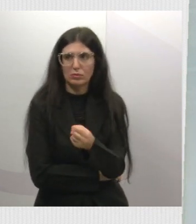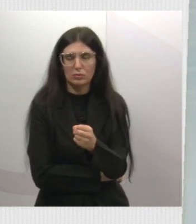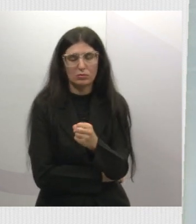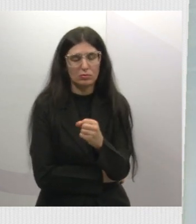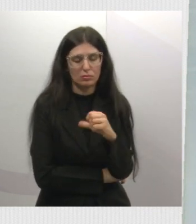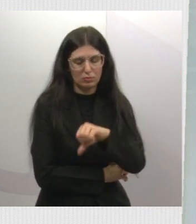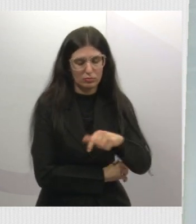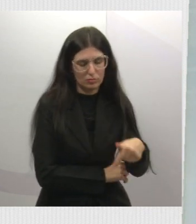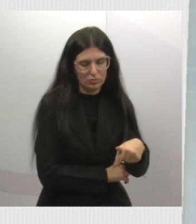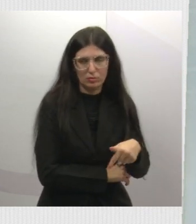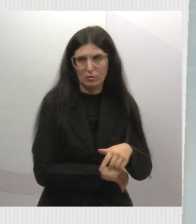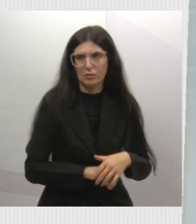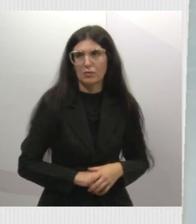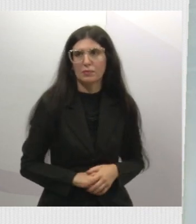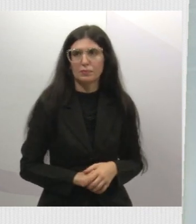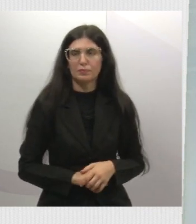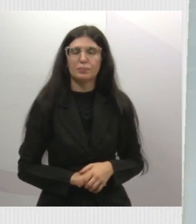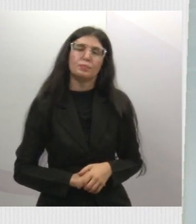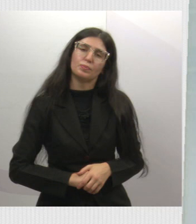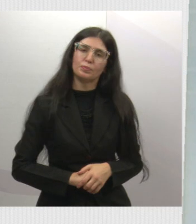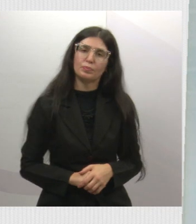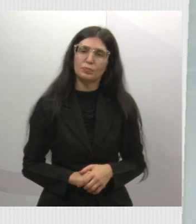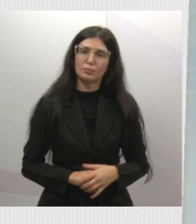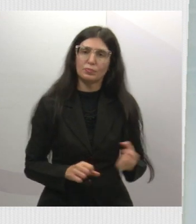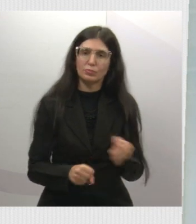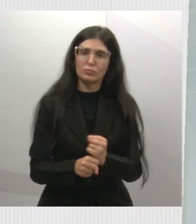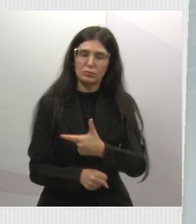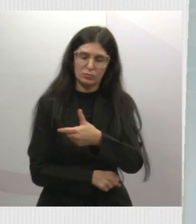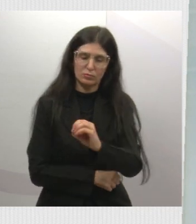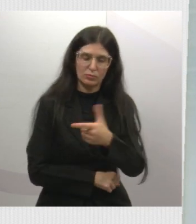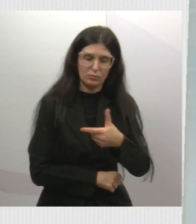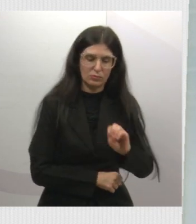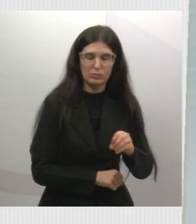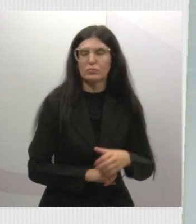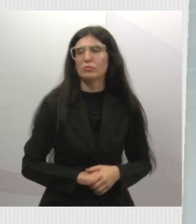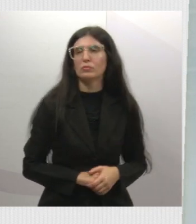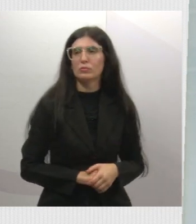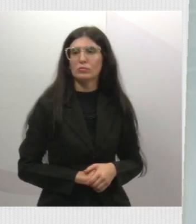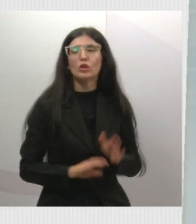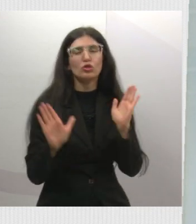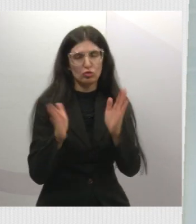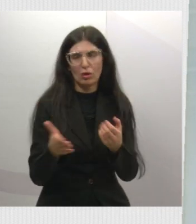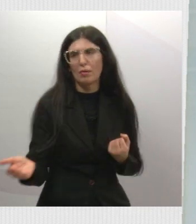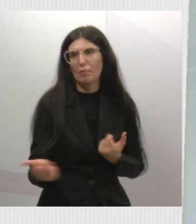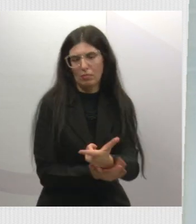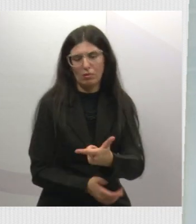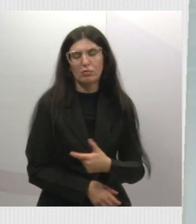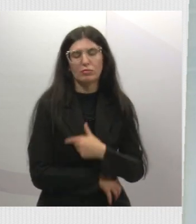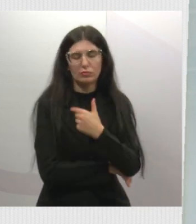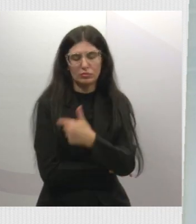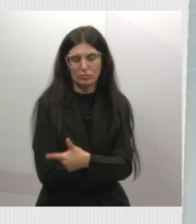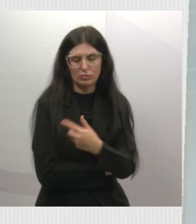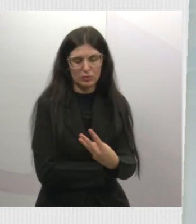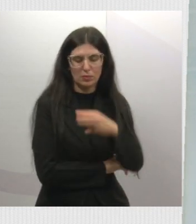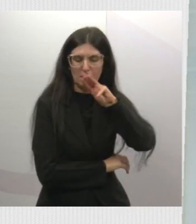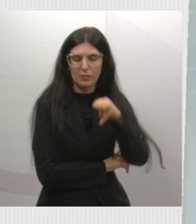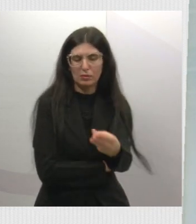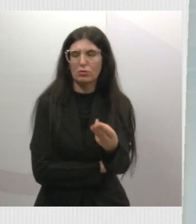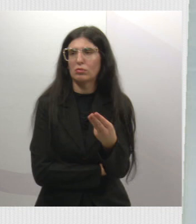300.897 previsto pela meta orçamentária para 2020 e liquidado até esse momento,